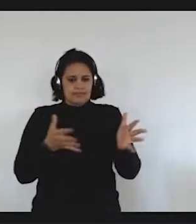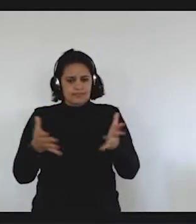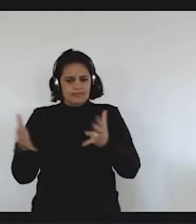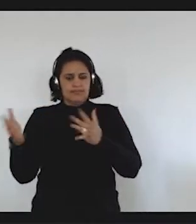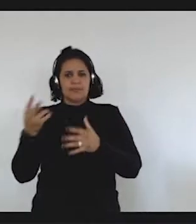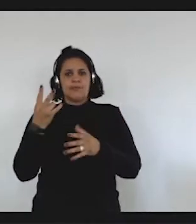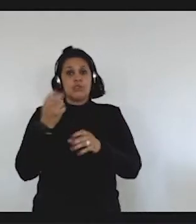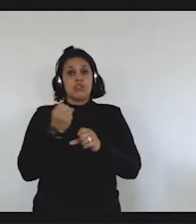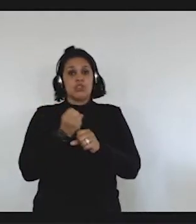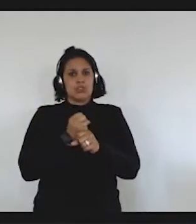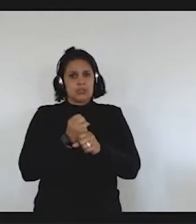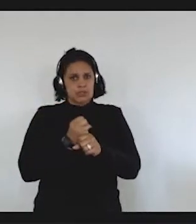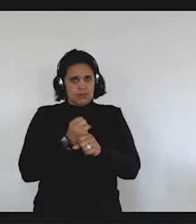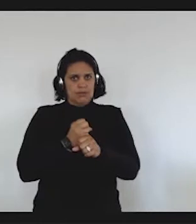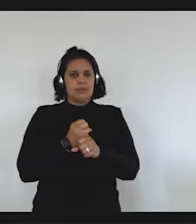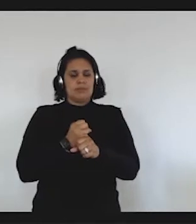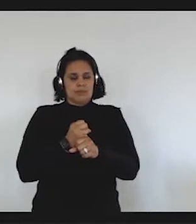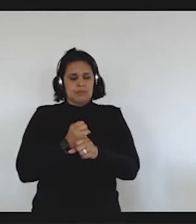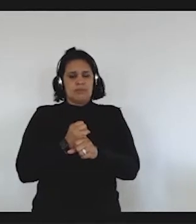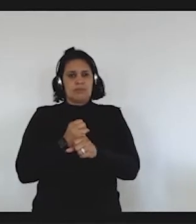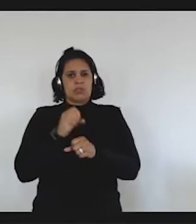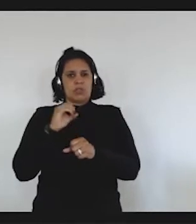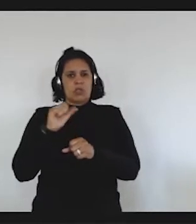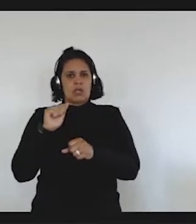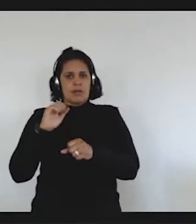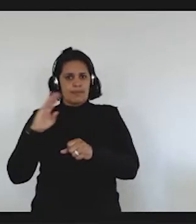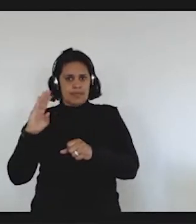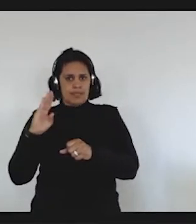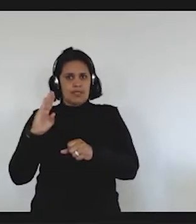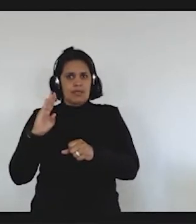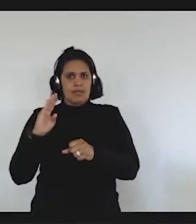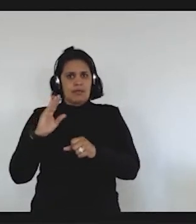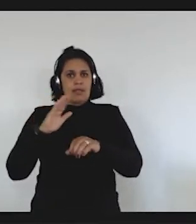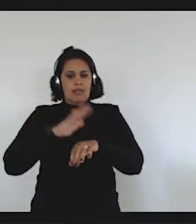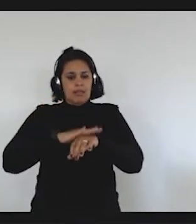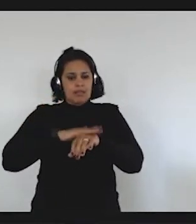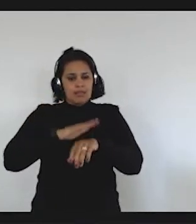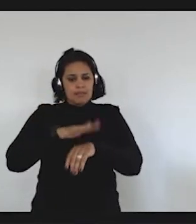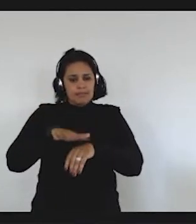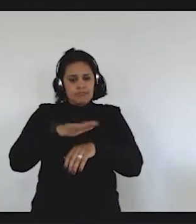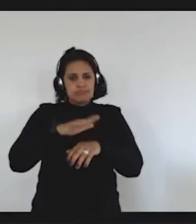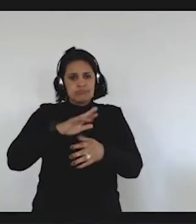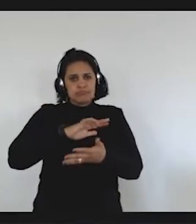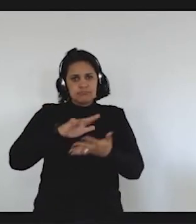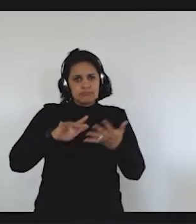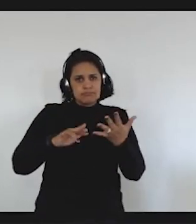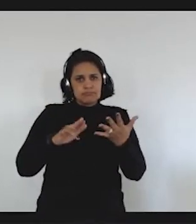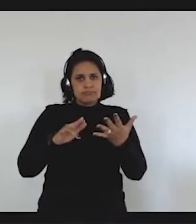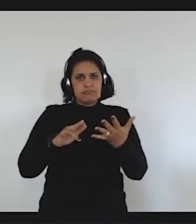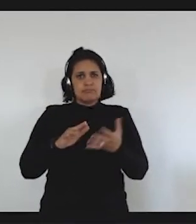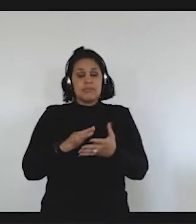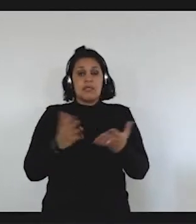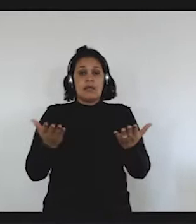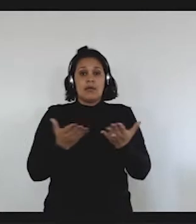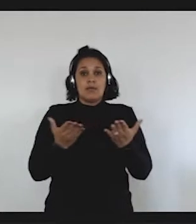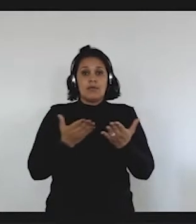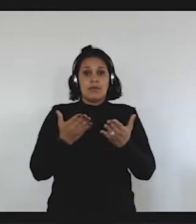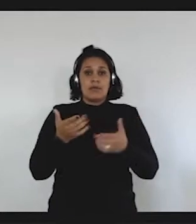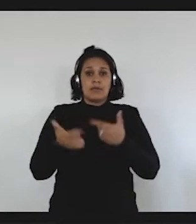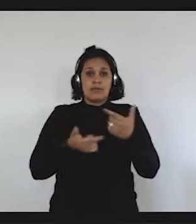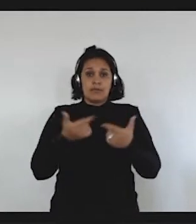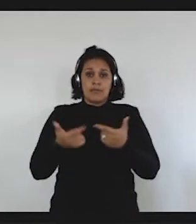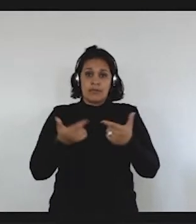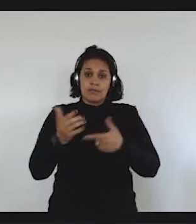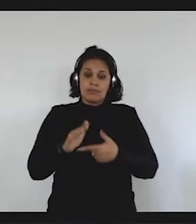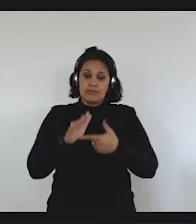de sistema OAB no campo das prerrogativas e agora servindo a Procuradoria